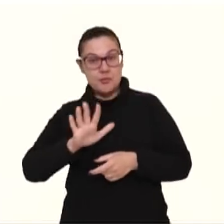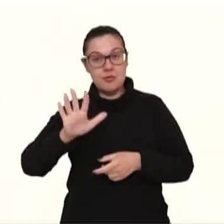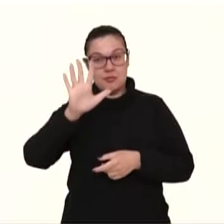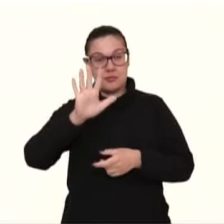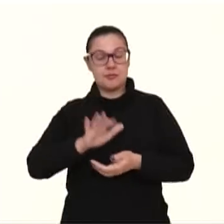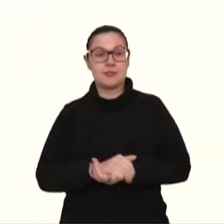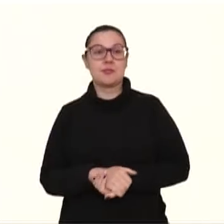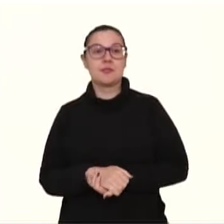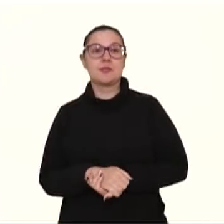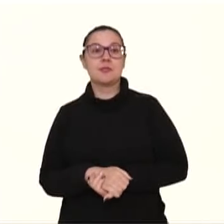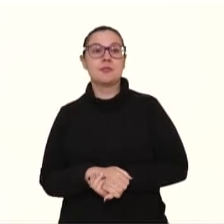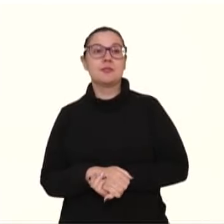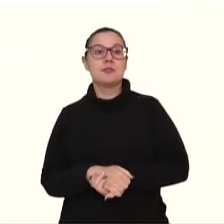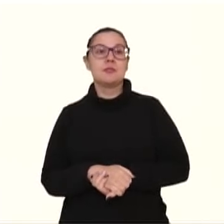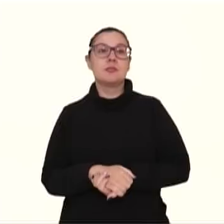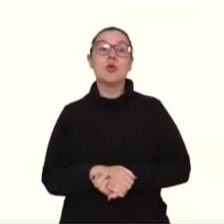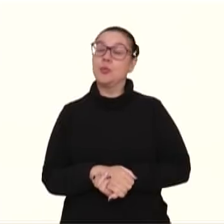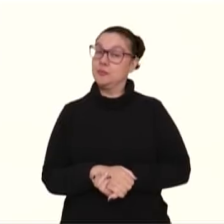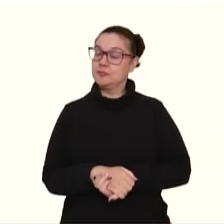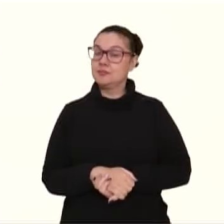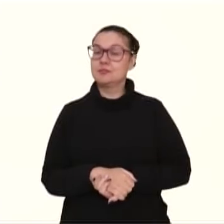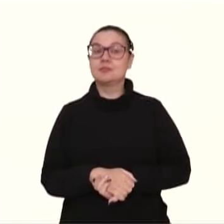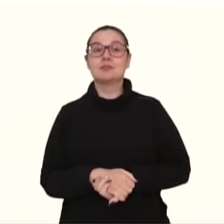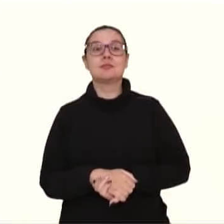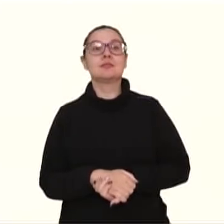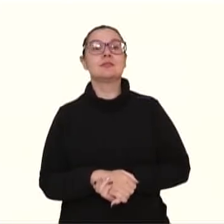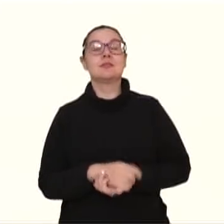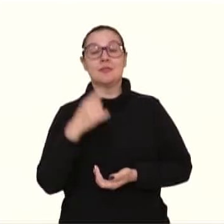tá bom? Opa!